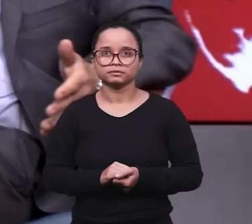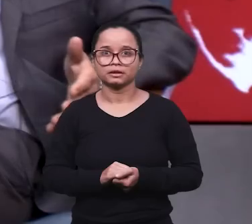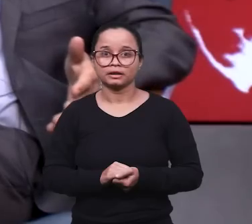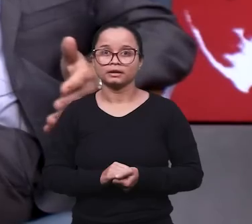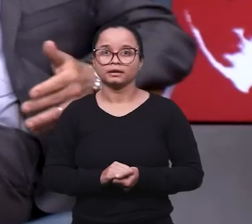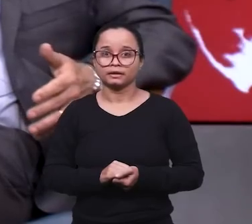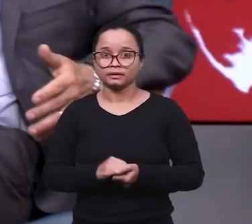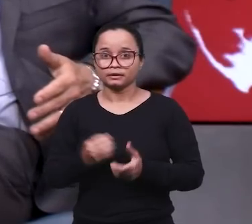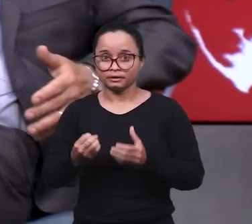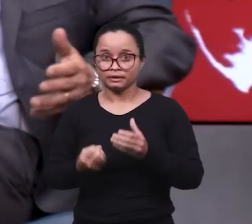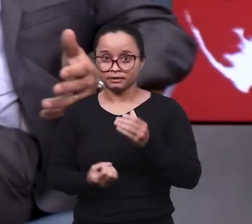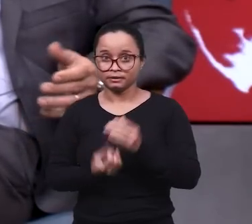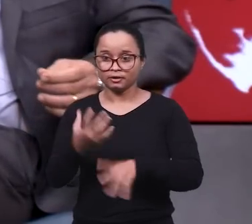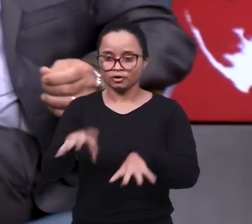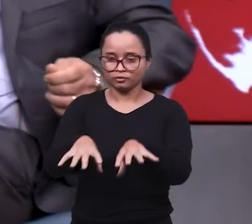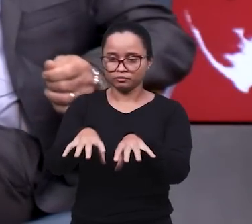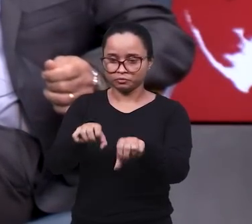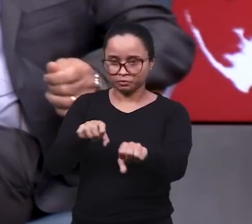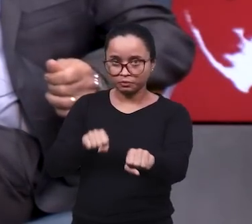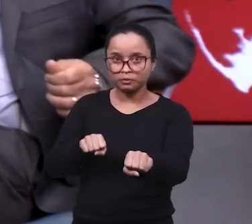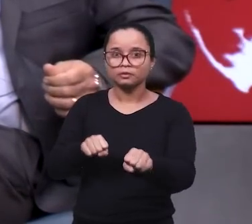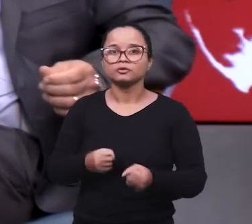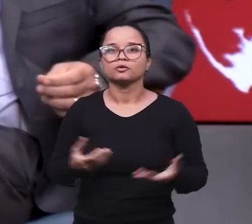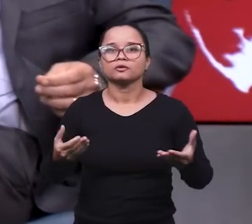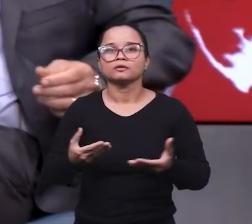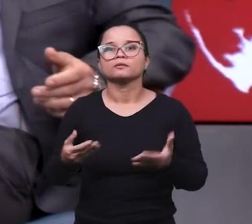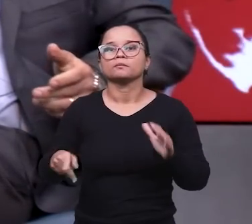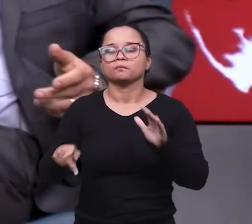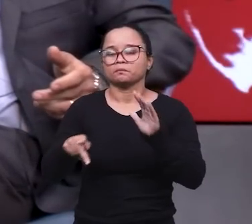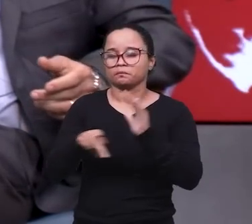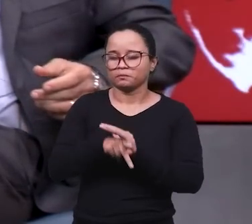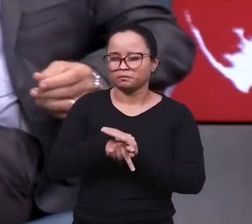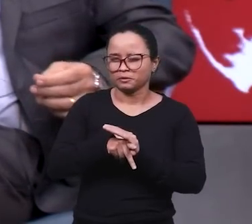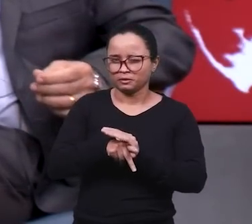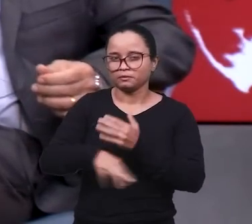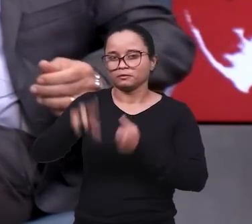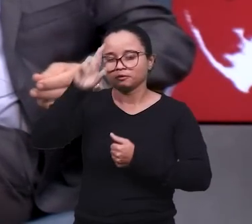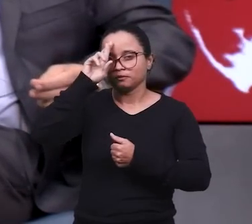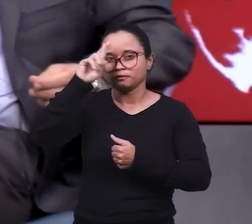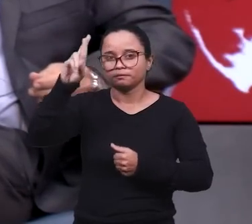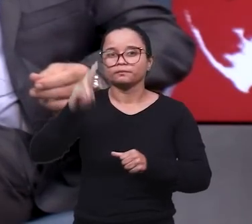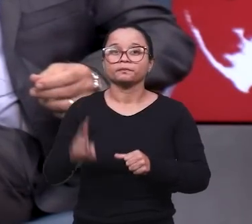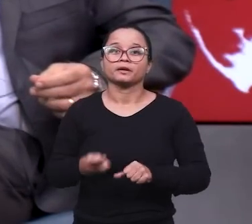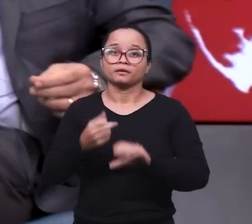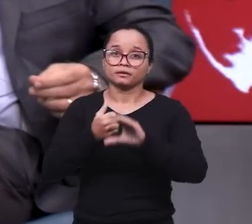hoje de cânon cristão, onde está inserido toda a doutrina da igreja.